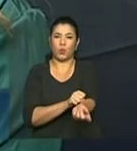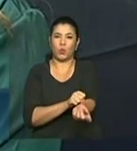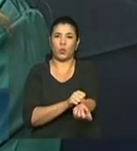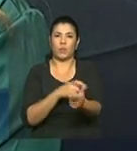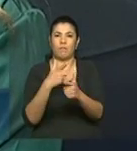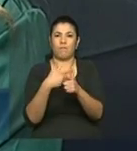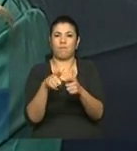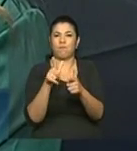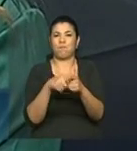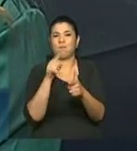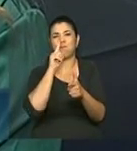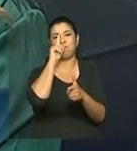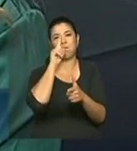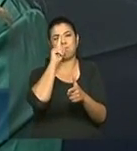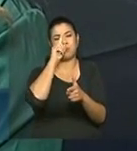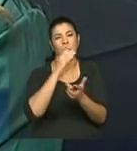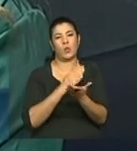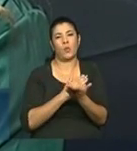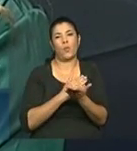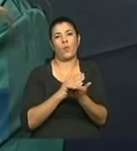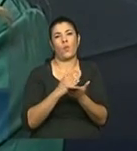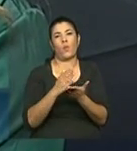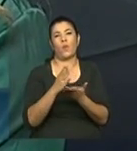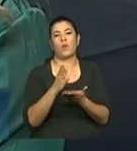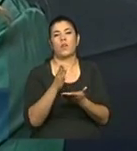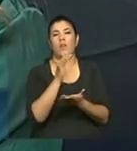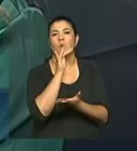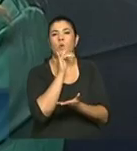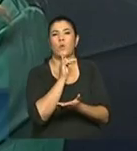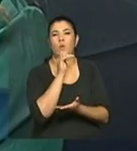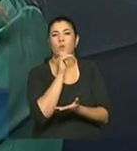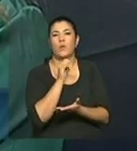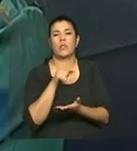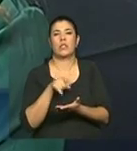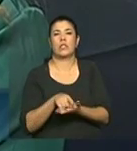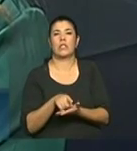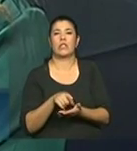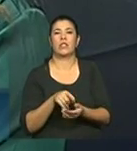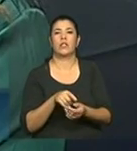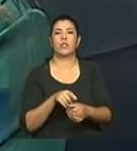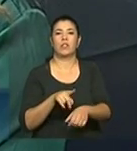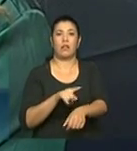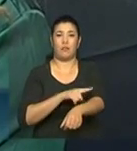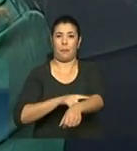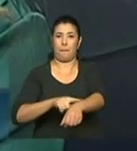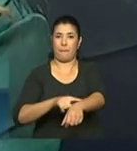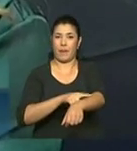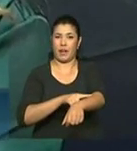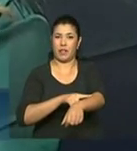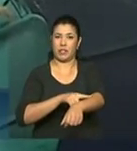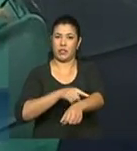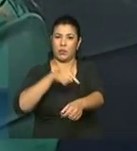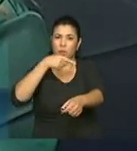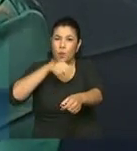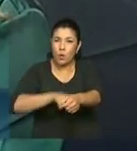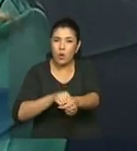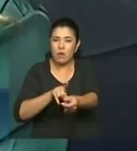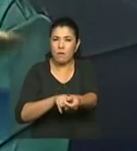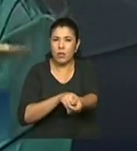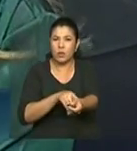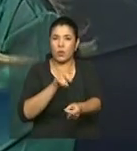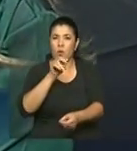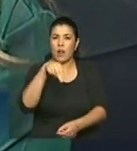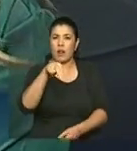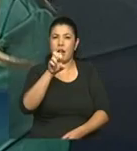maior, que começa a aparecer, por exemplo, ela lesando o tecido nervoso, vai causar retração de